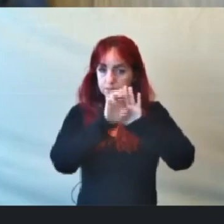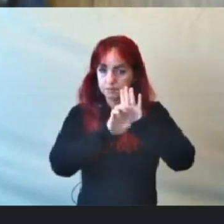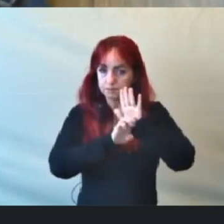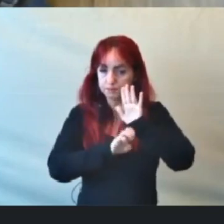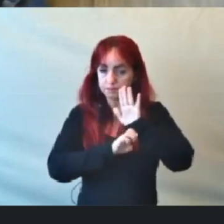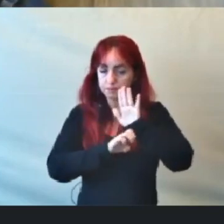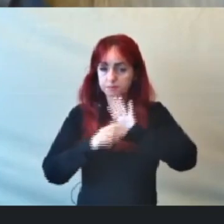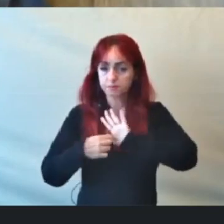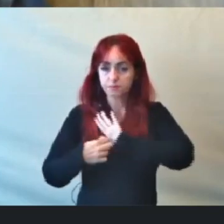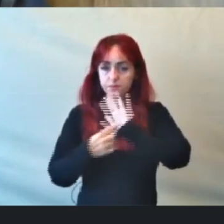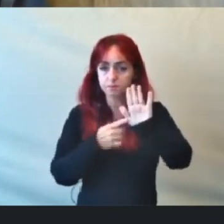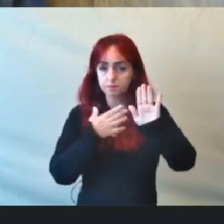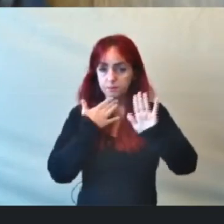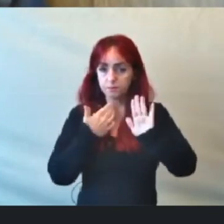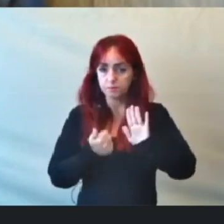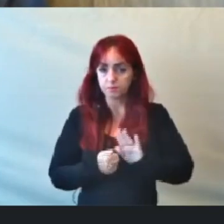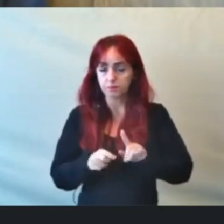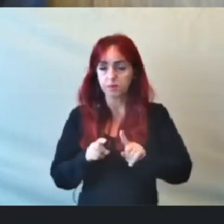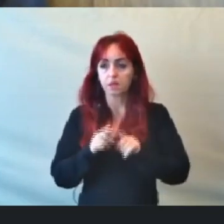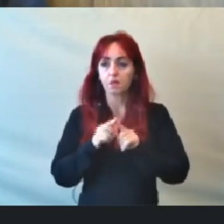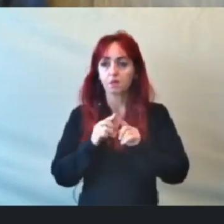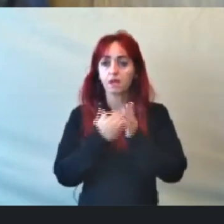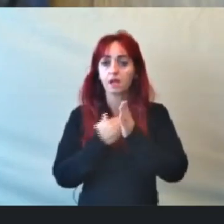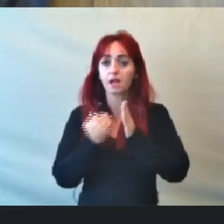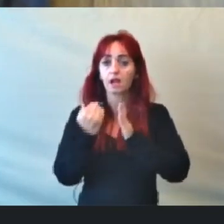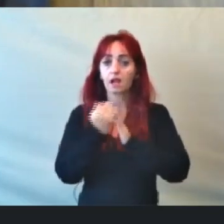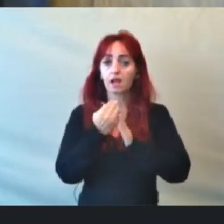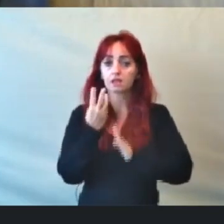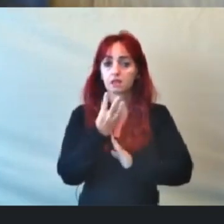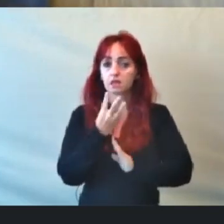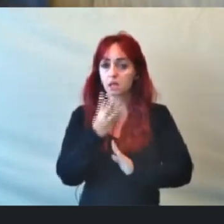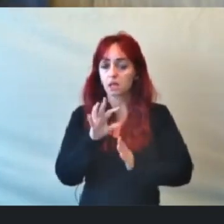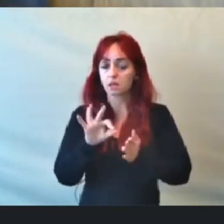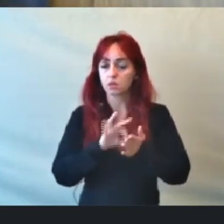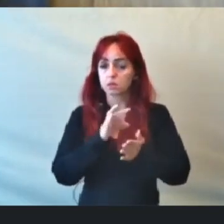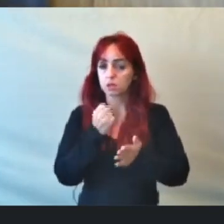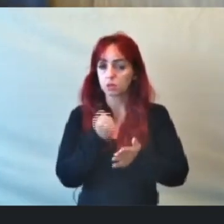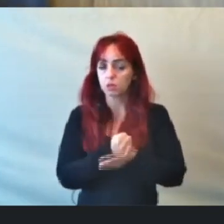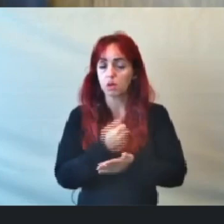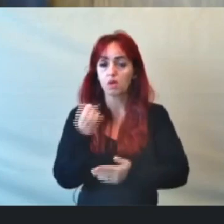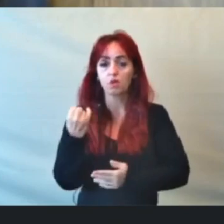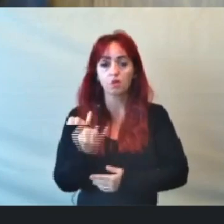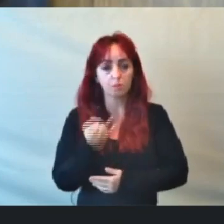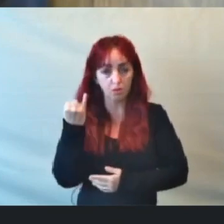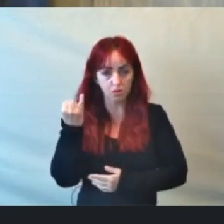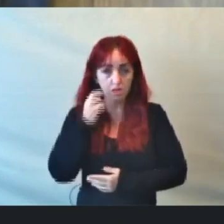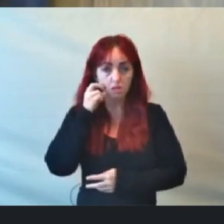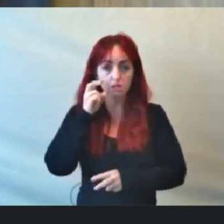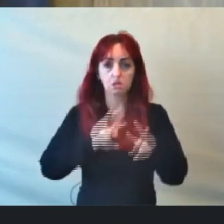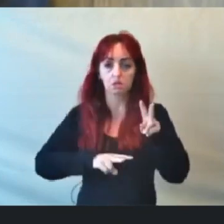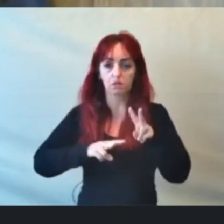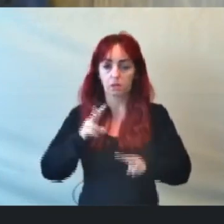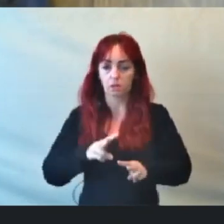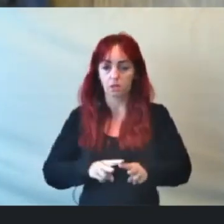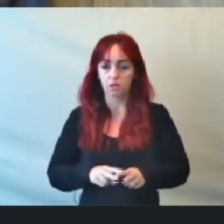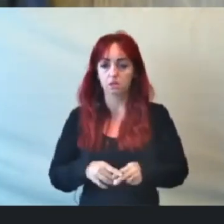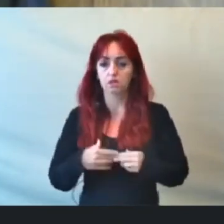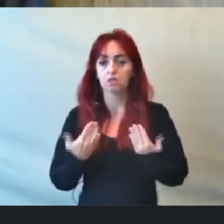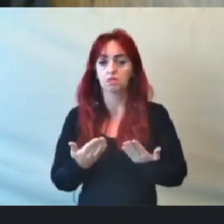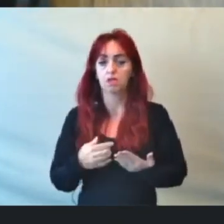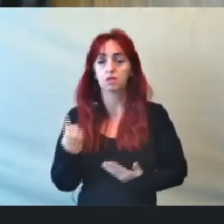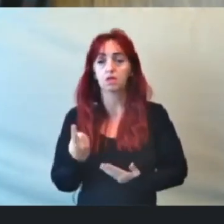uma questão contratual, eu acho que é importante que ela seja analisada. Mas a nossa justificativa é porque